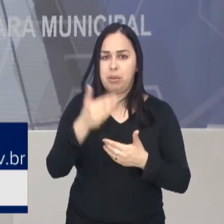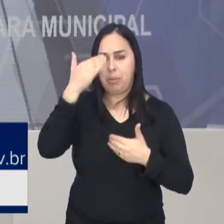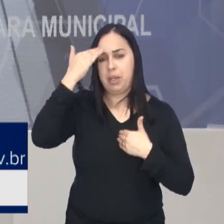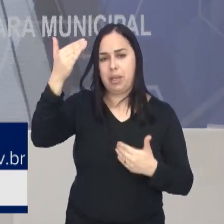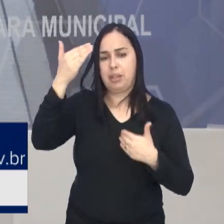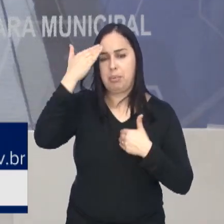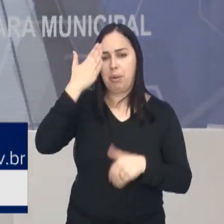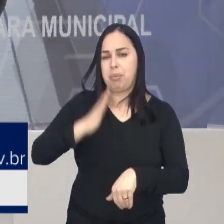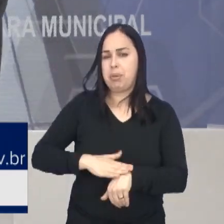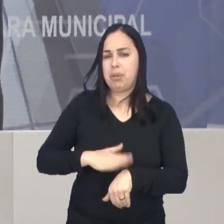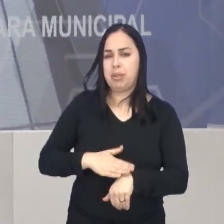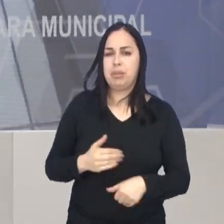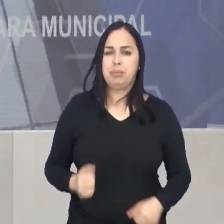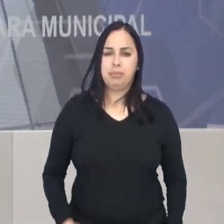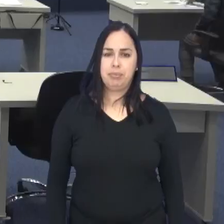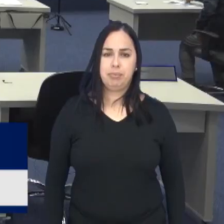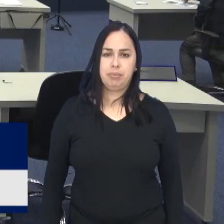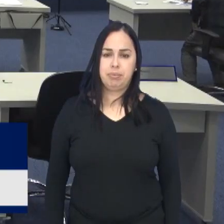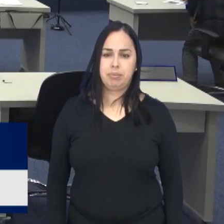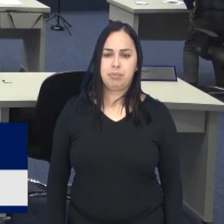presidente, pelo tempo, fica com Deus.